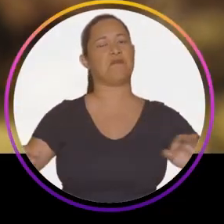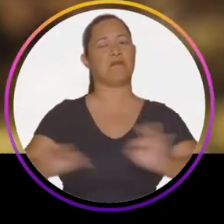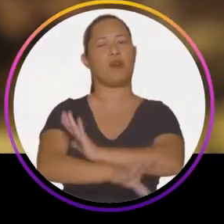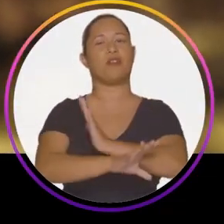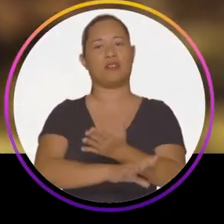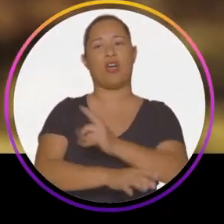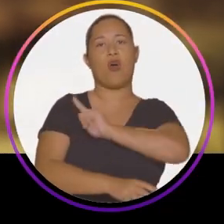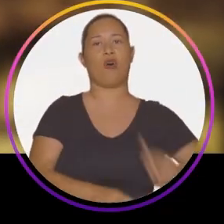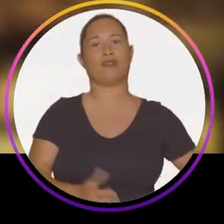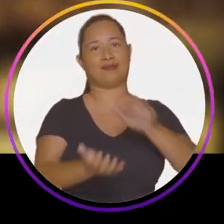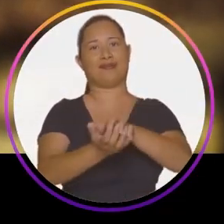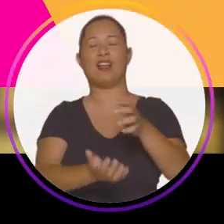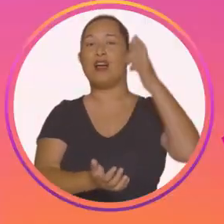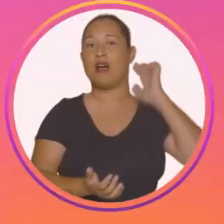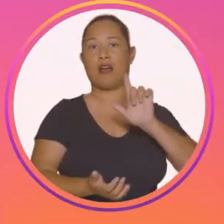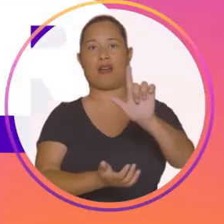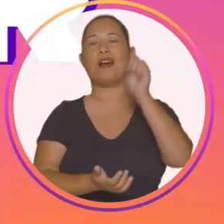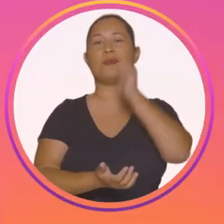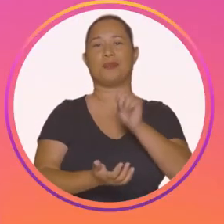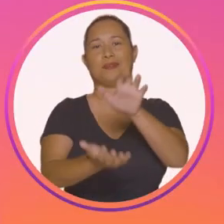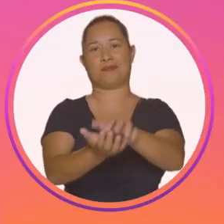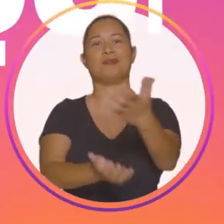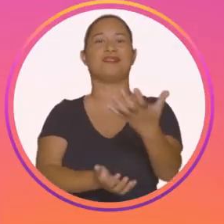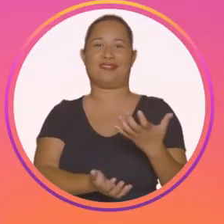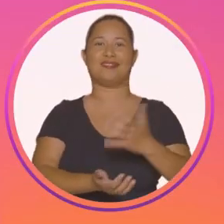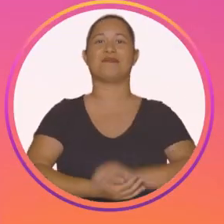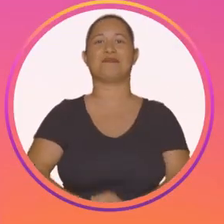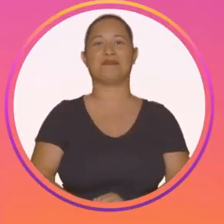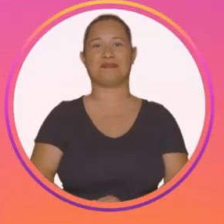Agora, eu estou pronta para governar Pernambuco. Raquel, a mulher que Pernambuco quer.